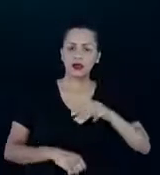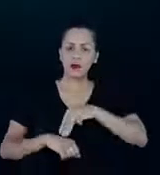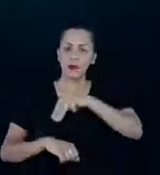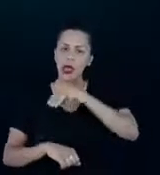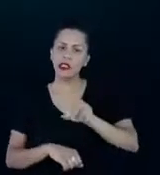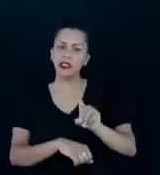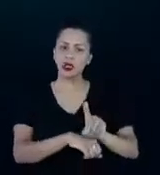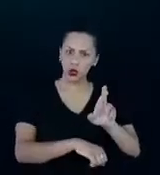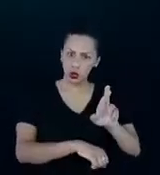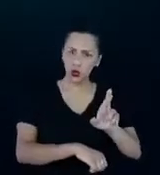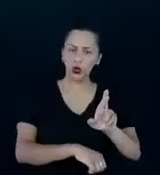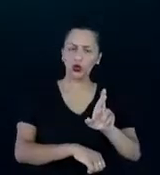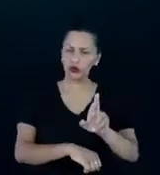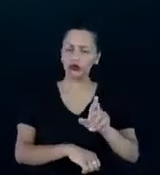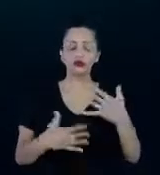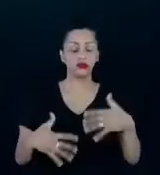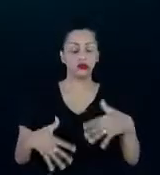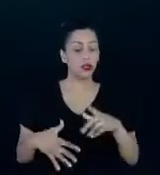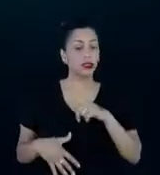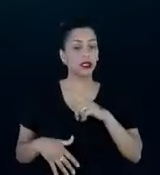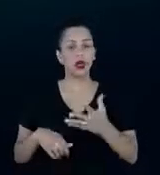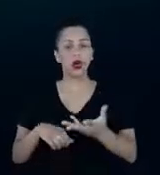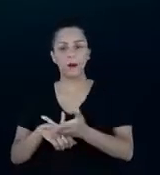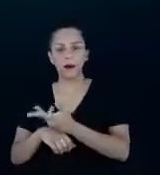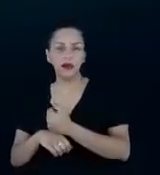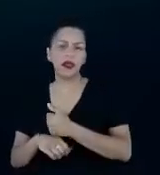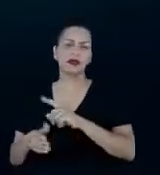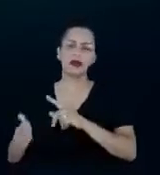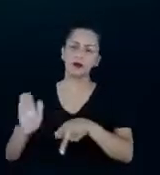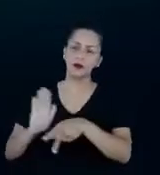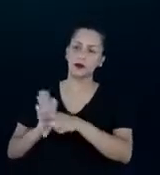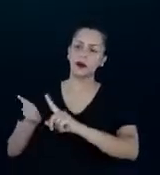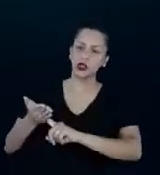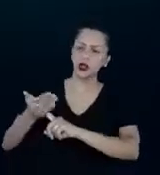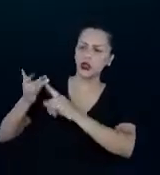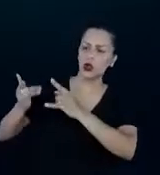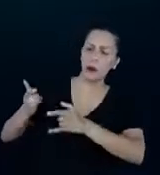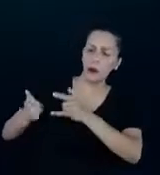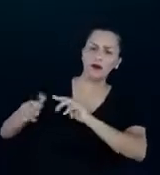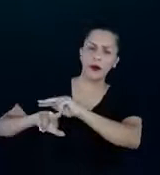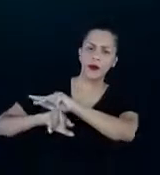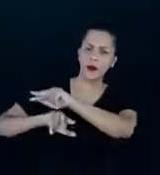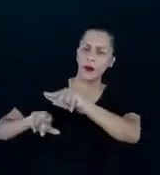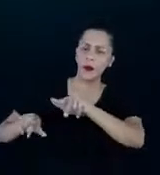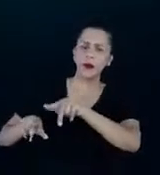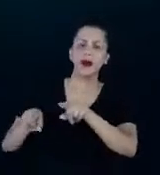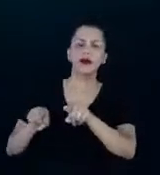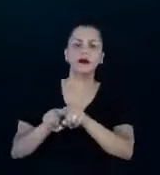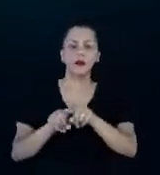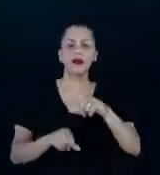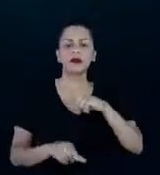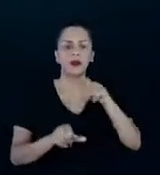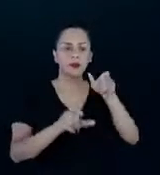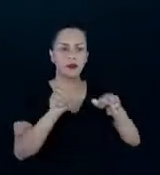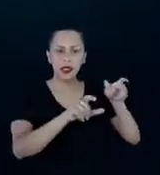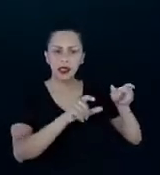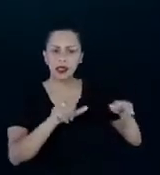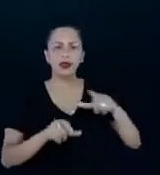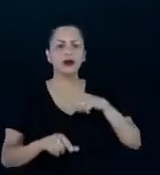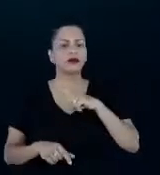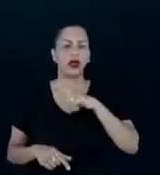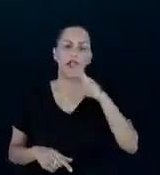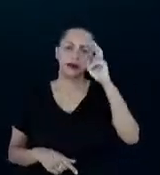conjunto grande de competências que vão de automação, robótica, circuitos integrados, eletrônica embarcada, cloud computing, inteligência